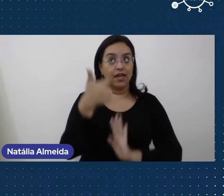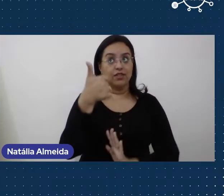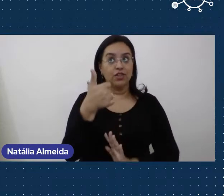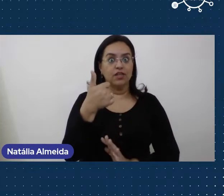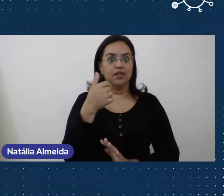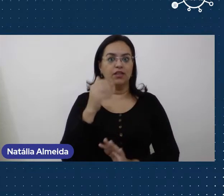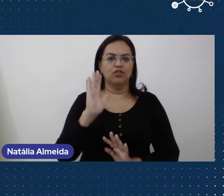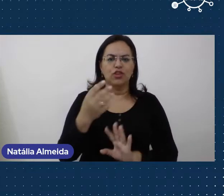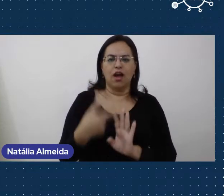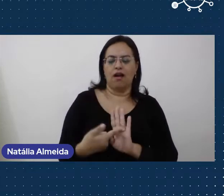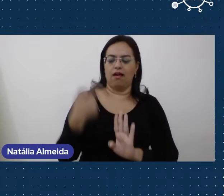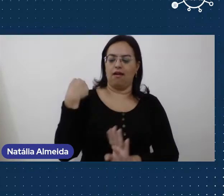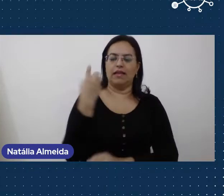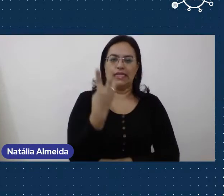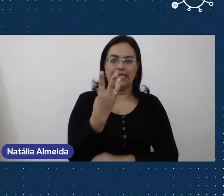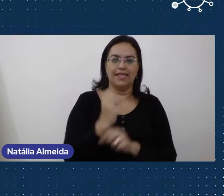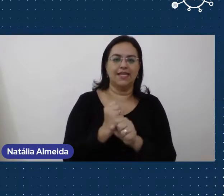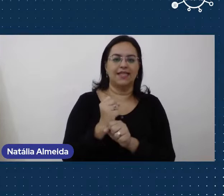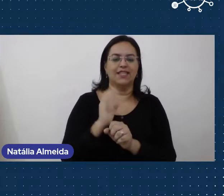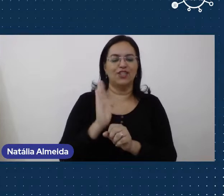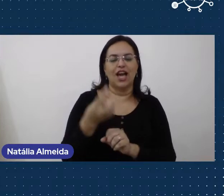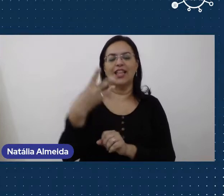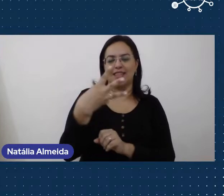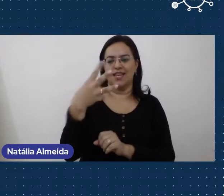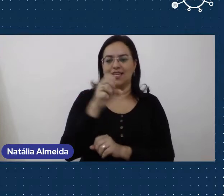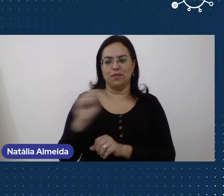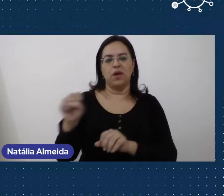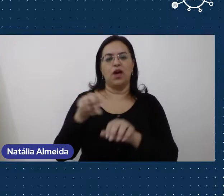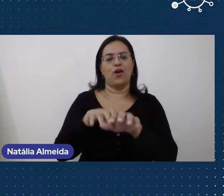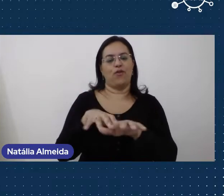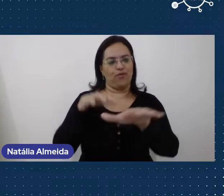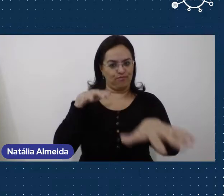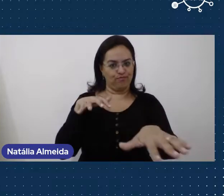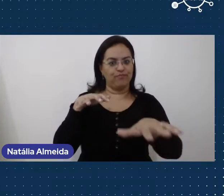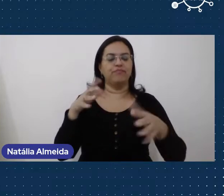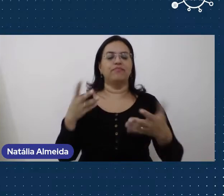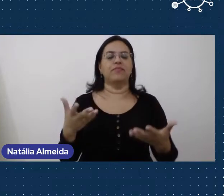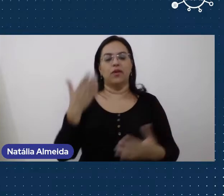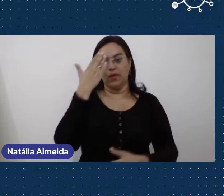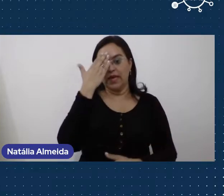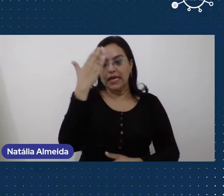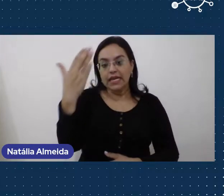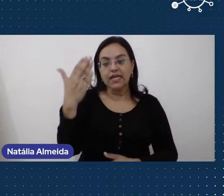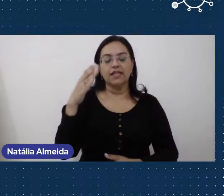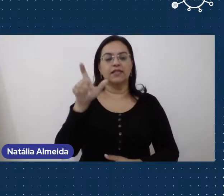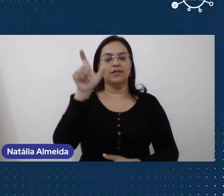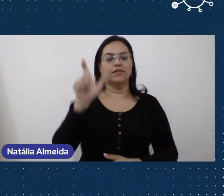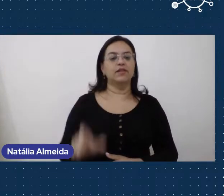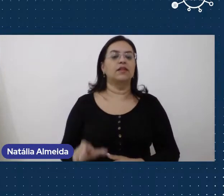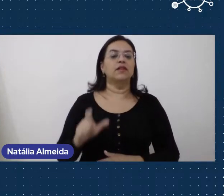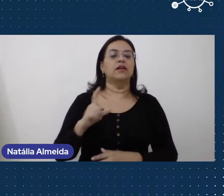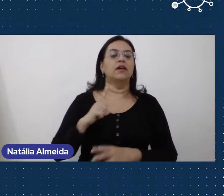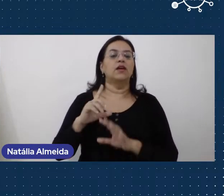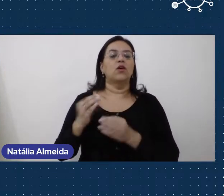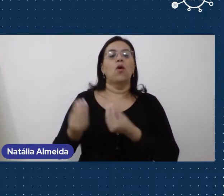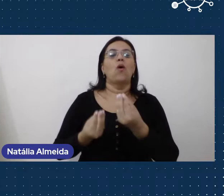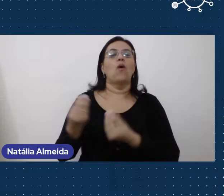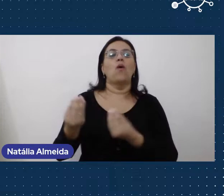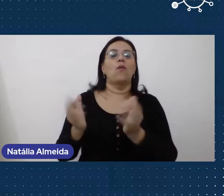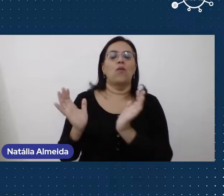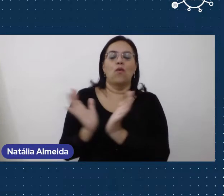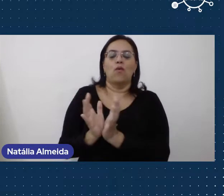online. Então, agradecemos aqui aos nossos parceiros, à direção do Centro de Humanidade, por meio do projeto de extensão